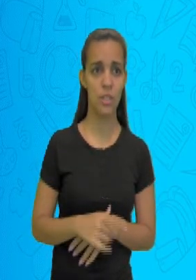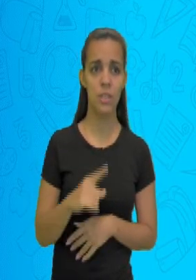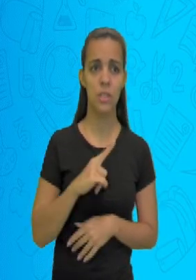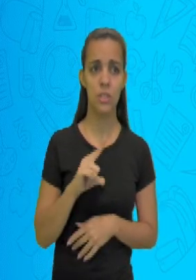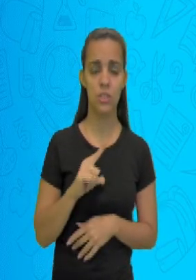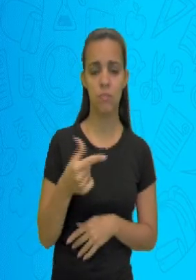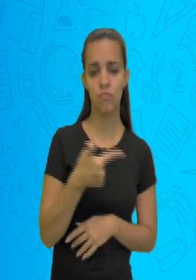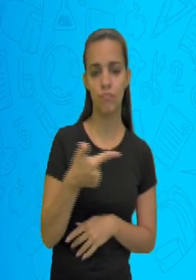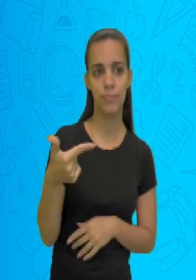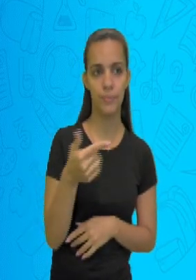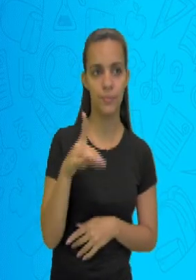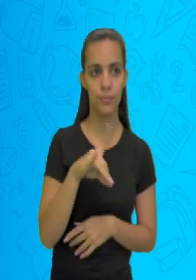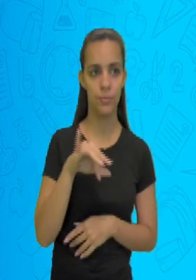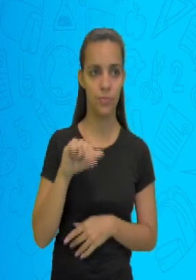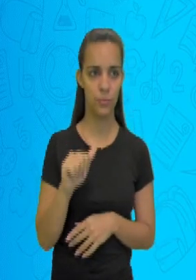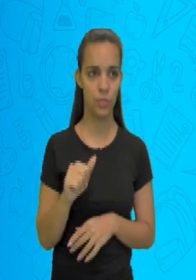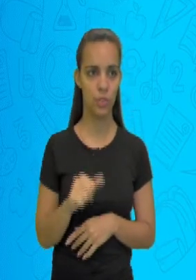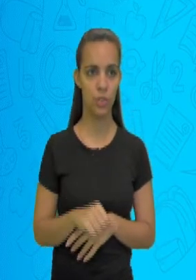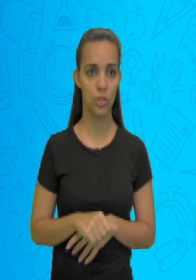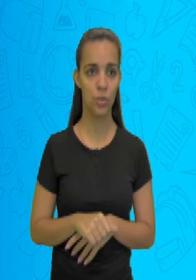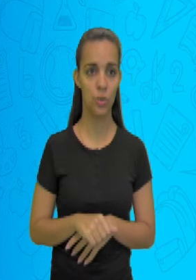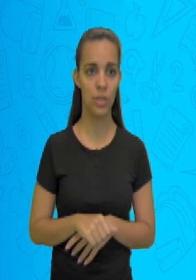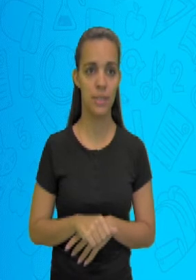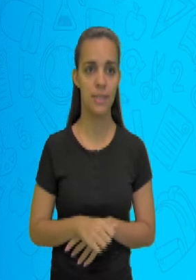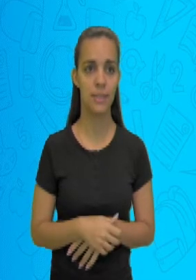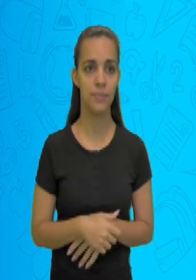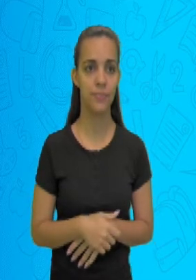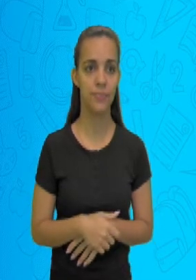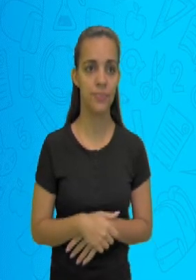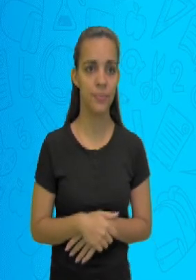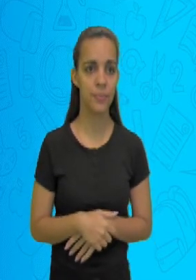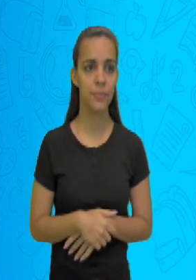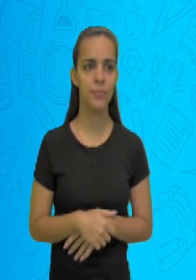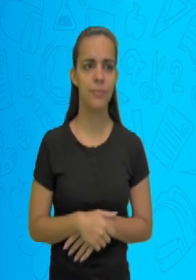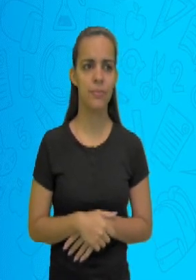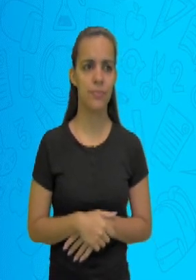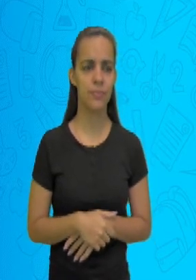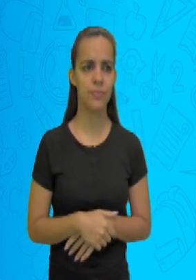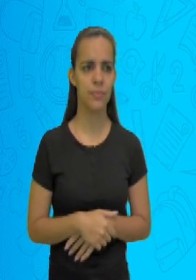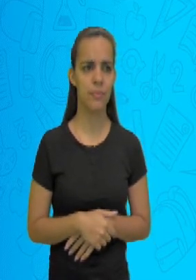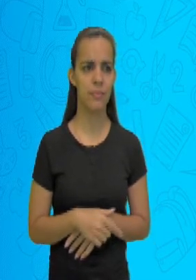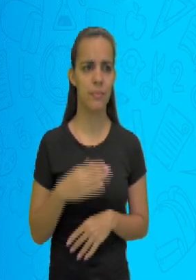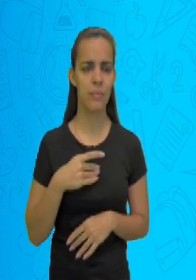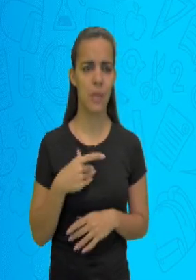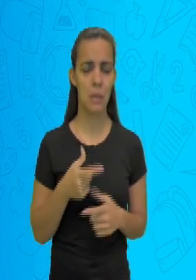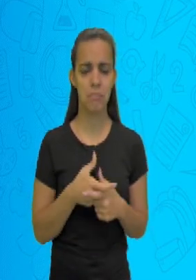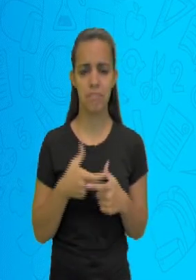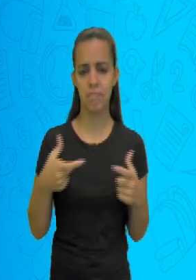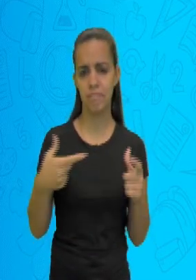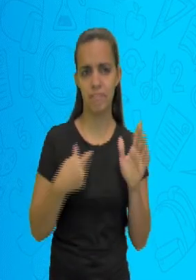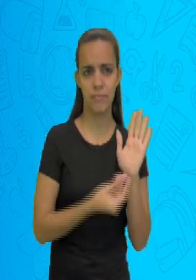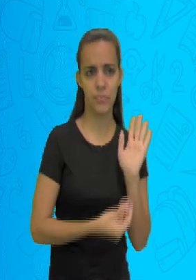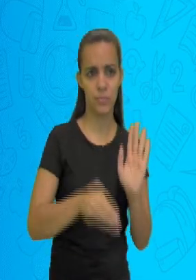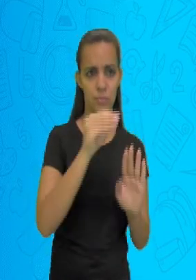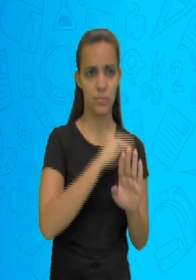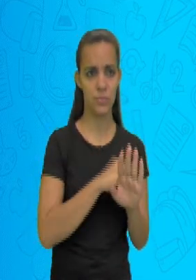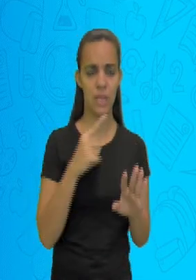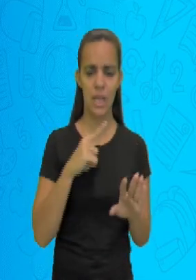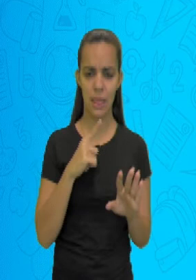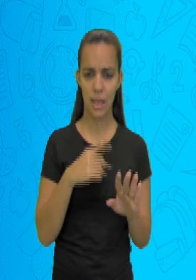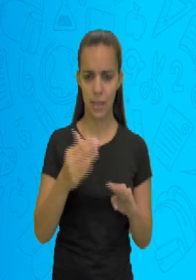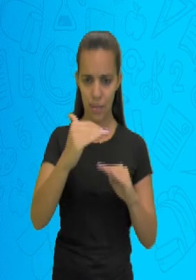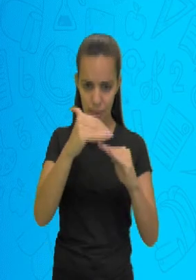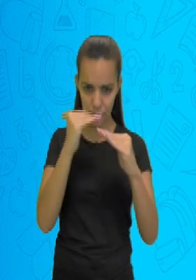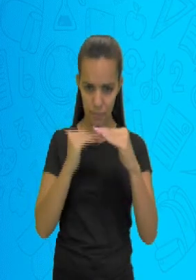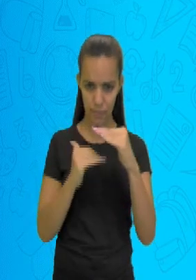dia 22, que está de verde. Vocês devem observar, na maioria dos calendários, vem uma legenda aqui